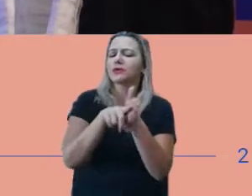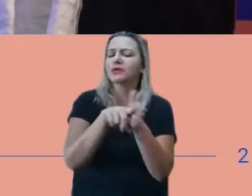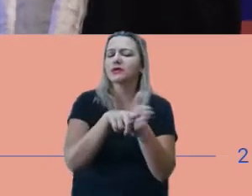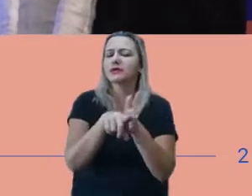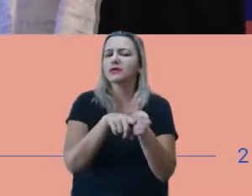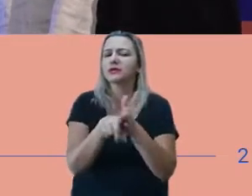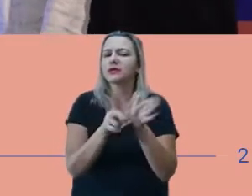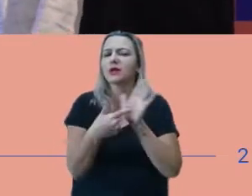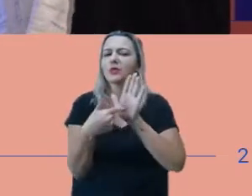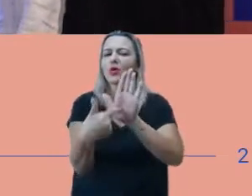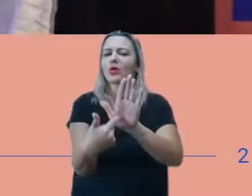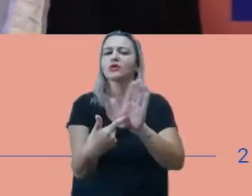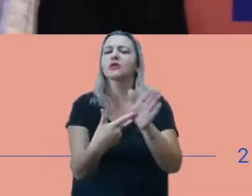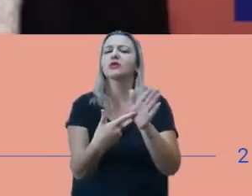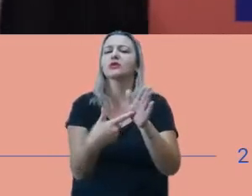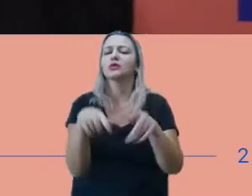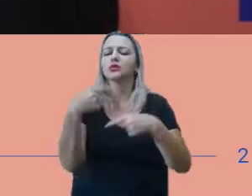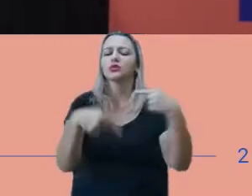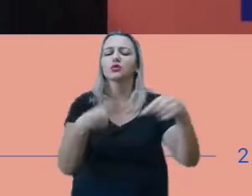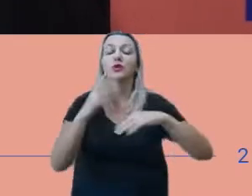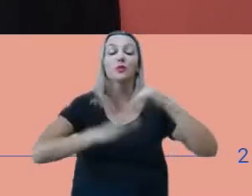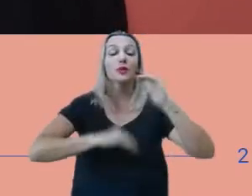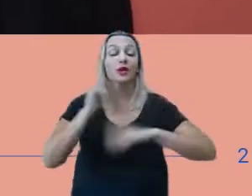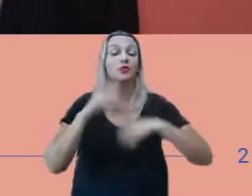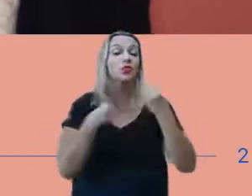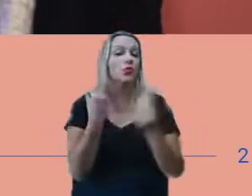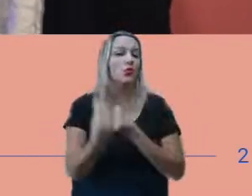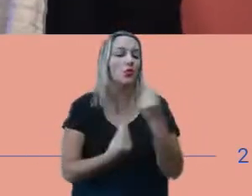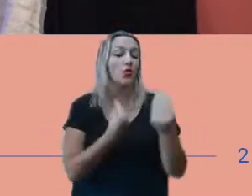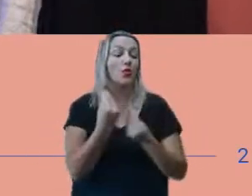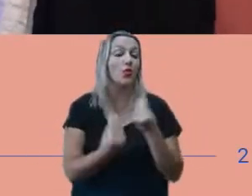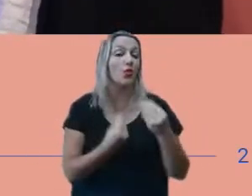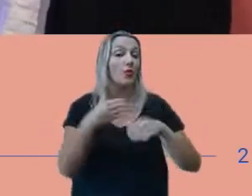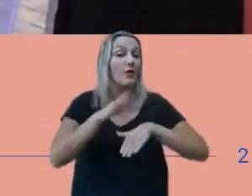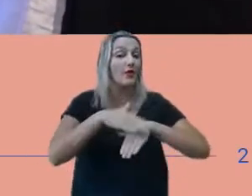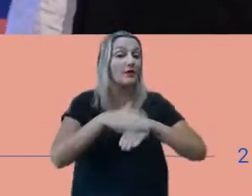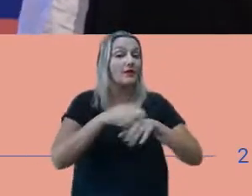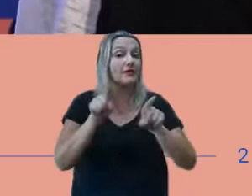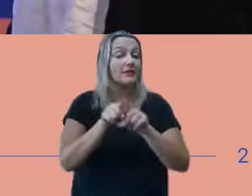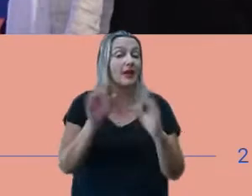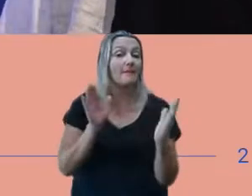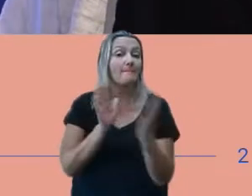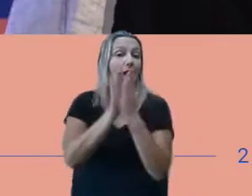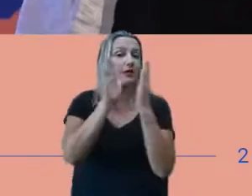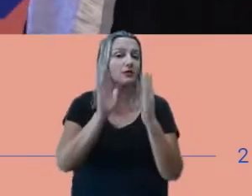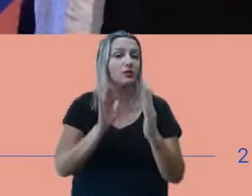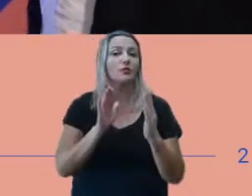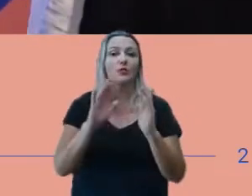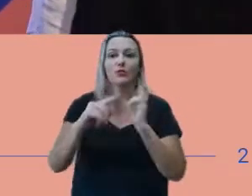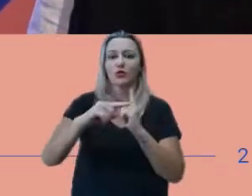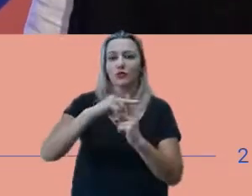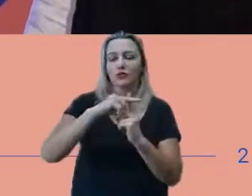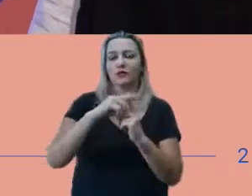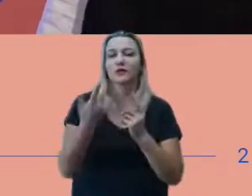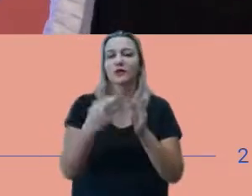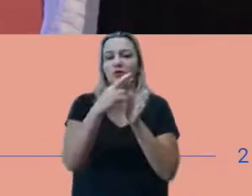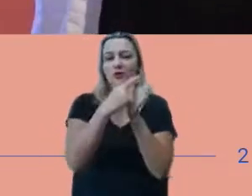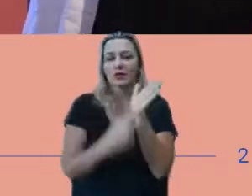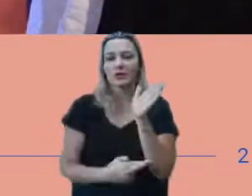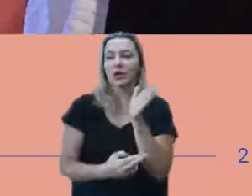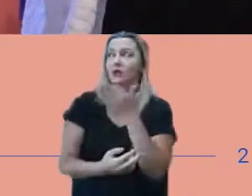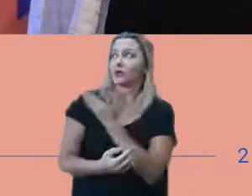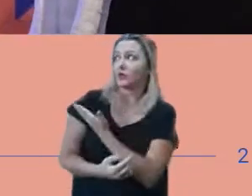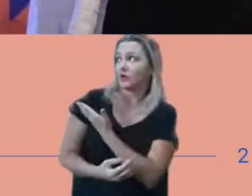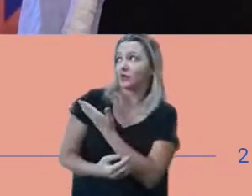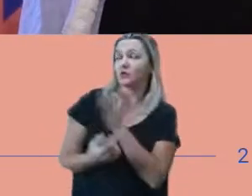prático do como fazer dos impactos positivos dessa transição Então esse relatório da ela marcação deixa eu